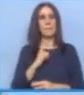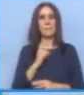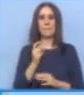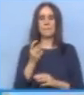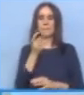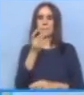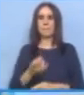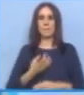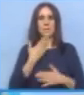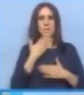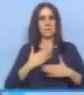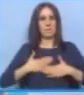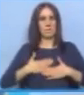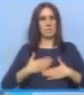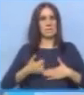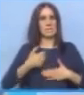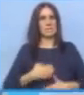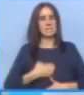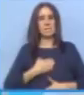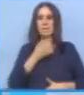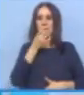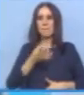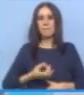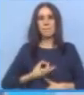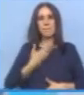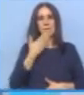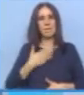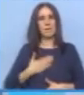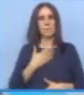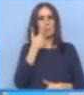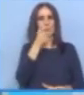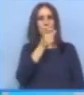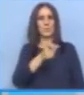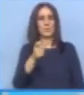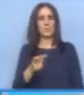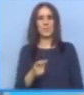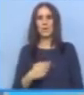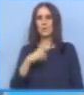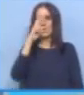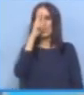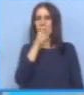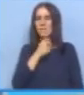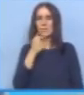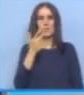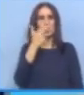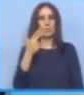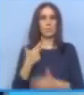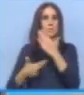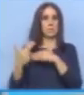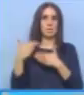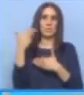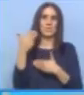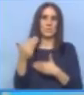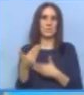elas mesmas e, sobretudo, sentir-se bênção para as pessoas, não é? Vale todos os esforços e sacrifícios do passado e do